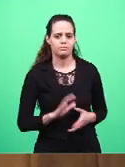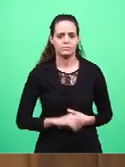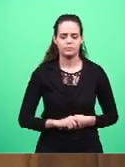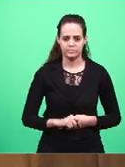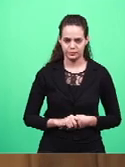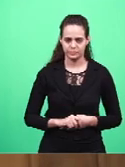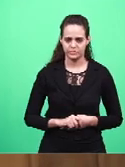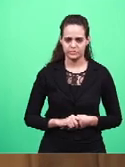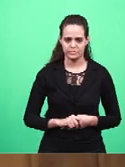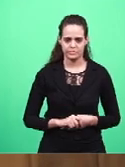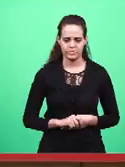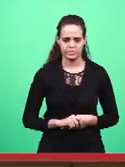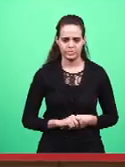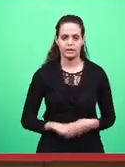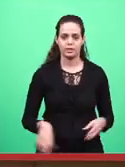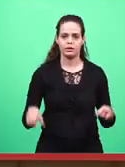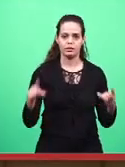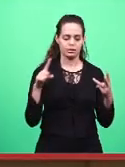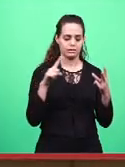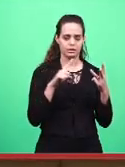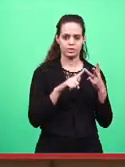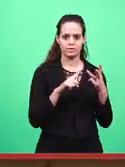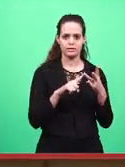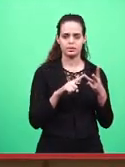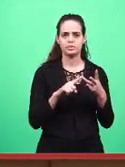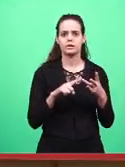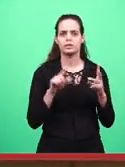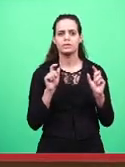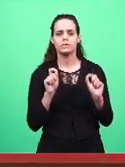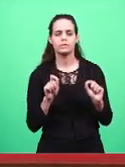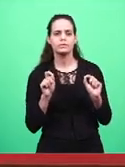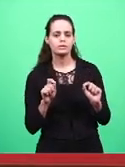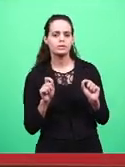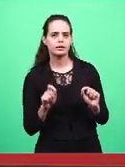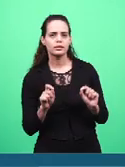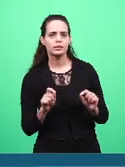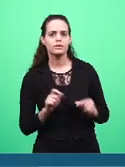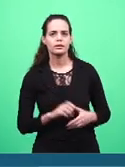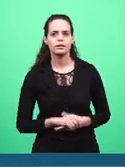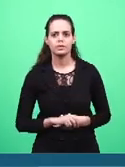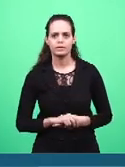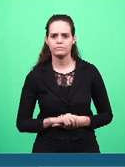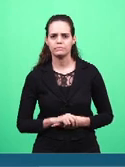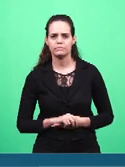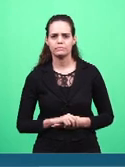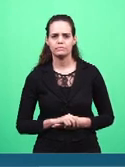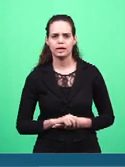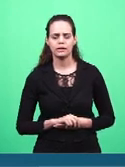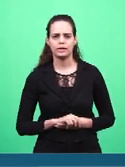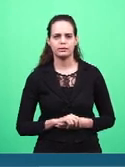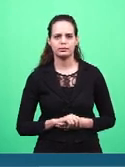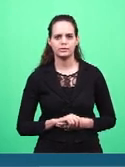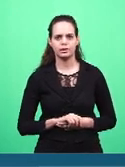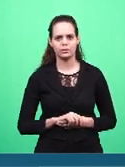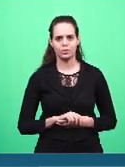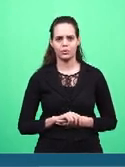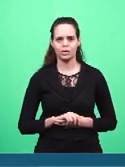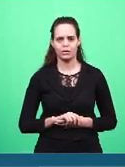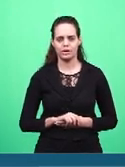Nós não temos nada com a vida das pessoas, de grupos religiosos, respeitamos, amamos a qualquer